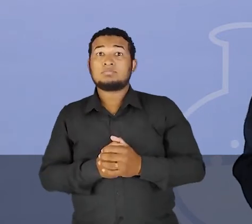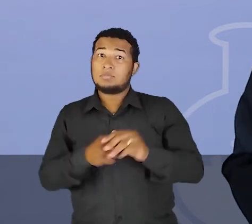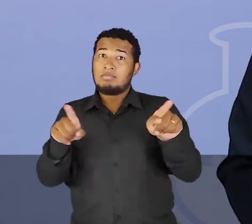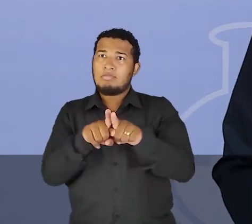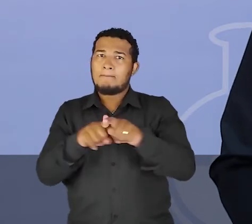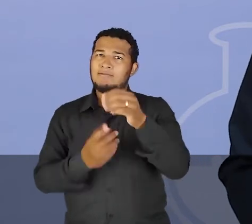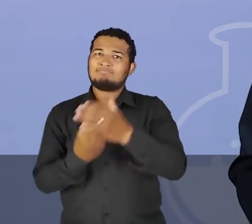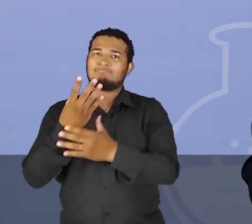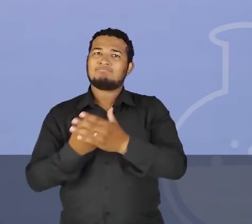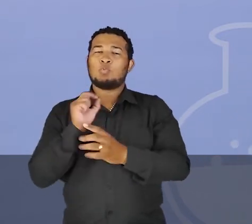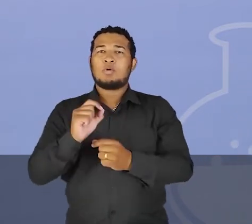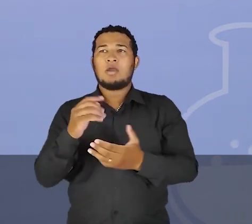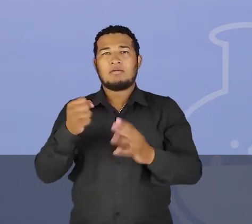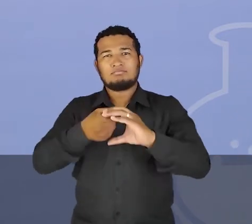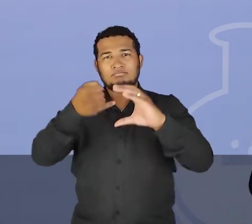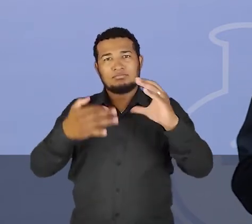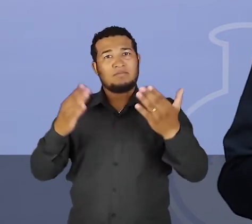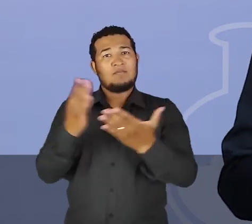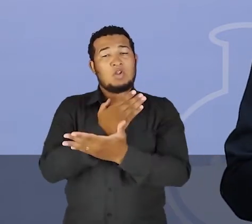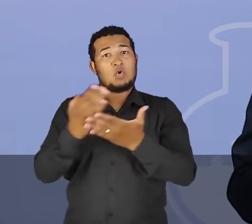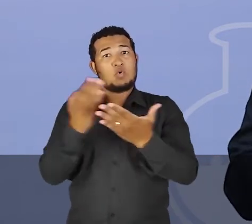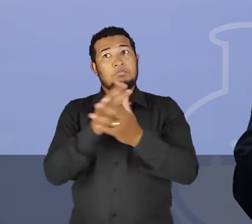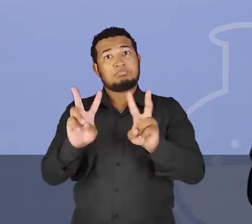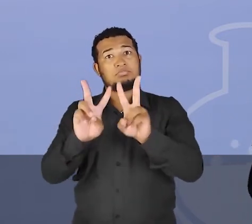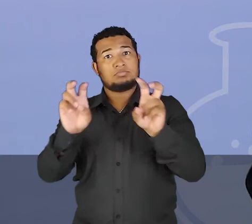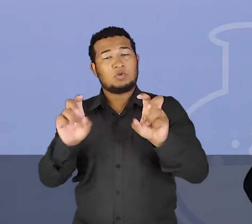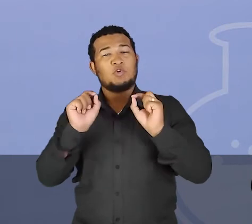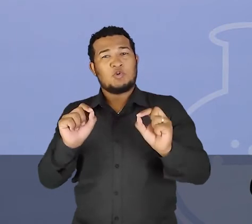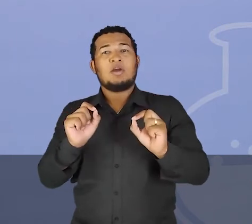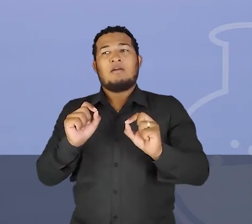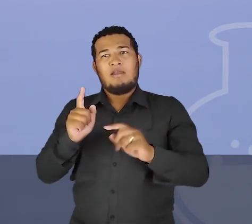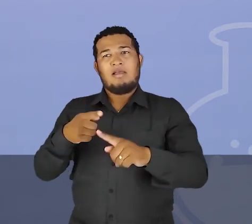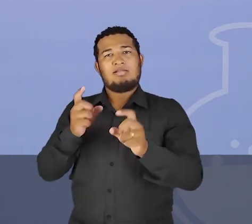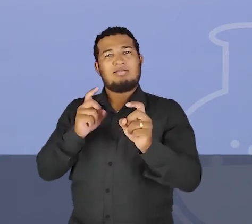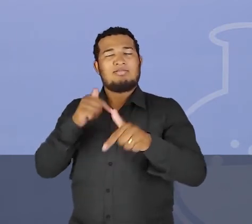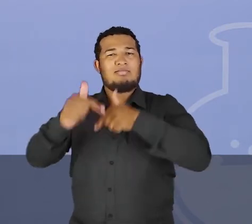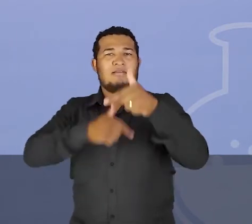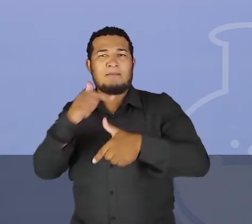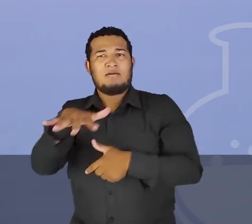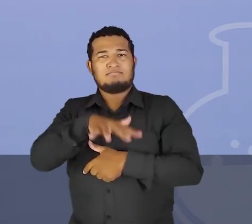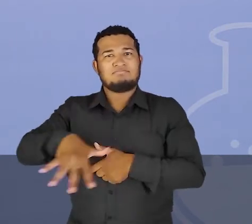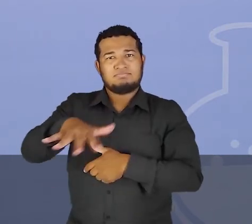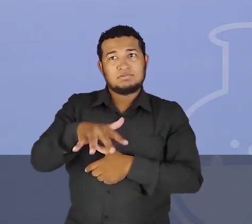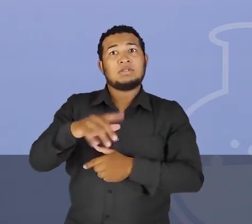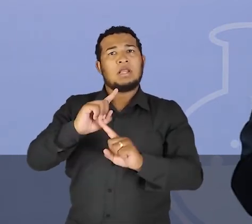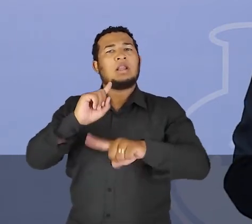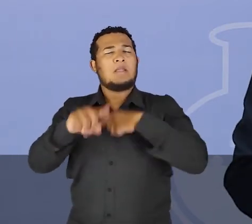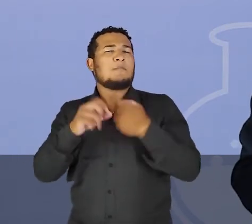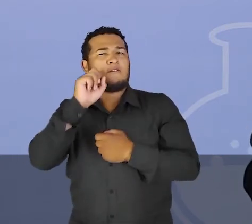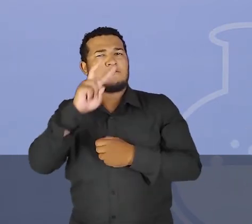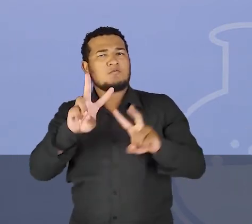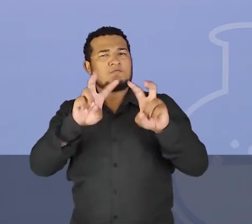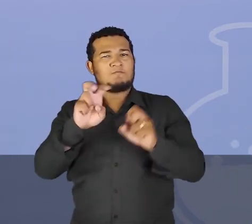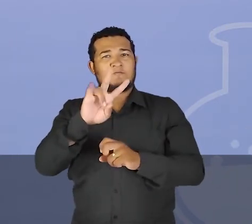tem gerado algumas características em relação ao mercado de trabalho, tema daqui a pouco nós vamos ver